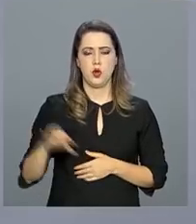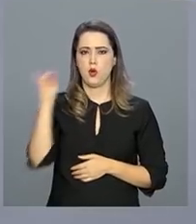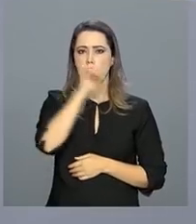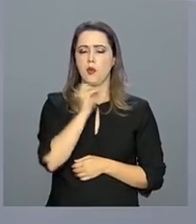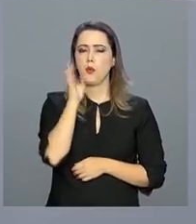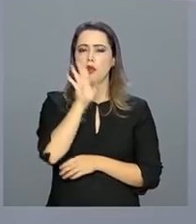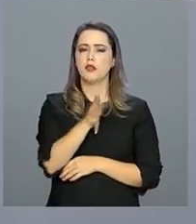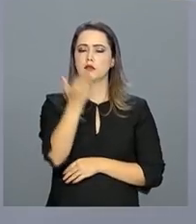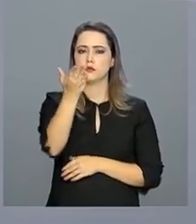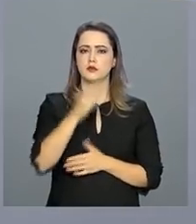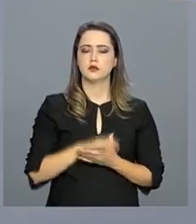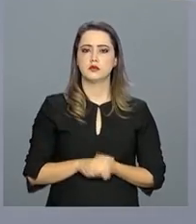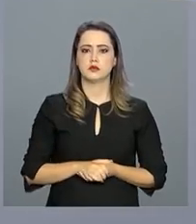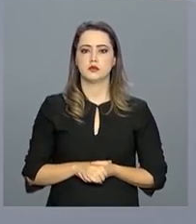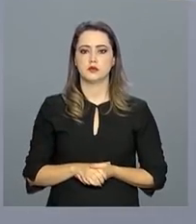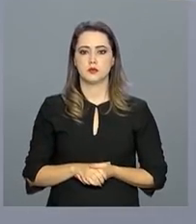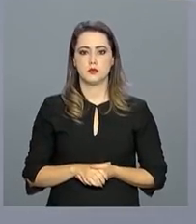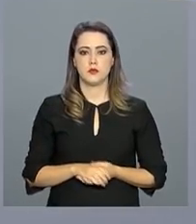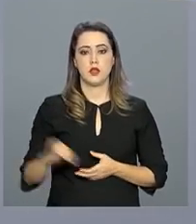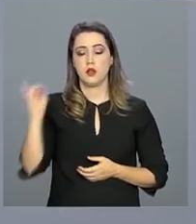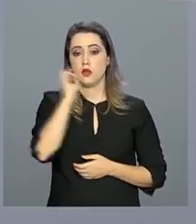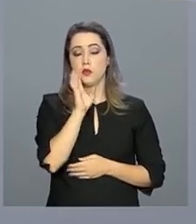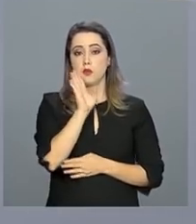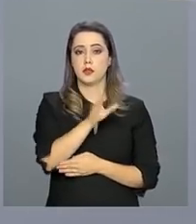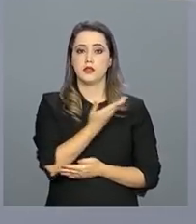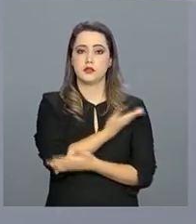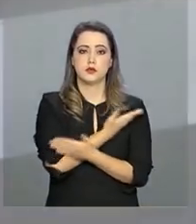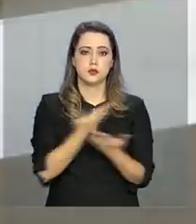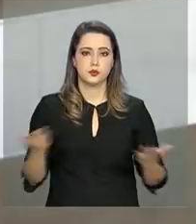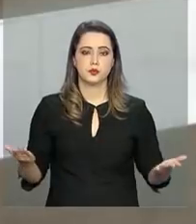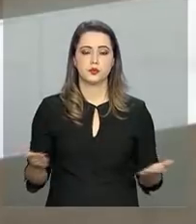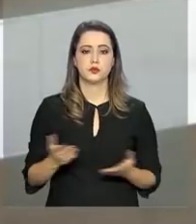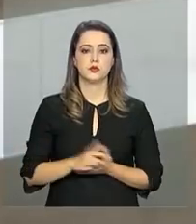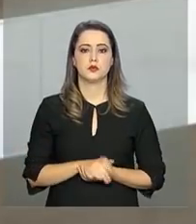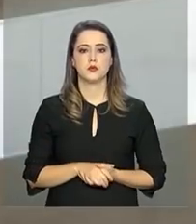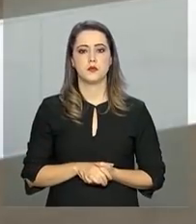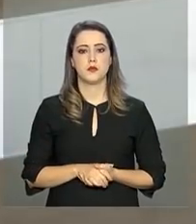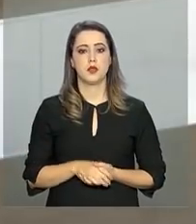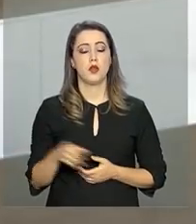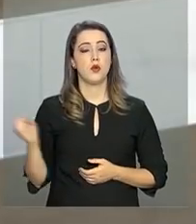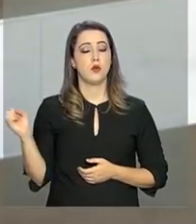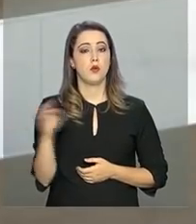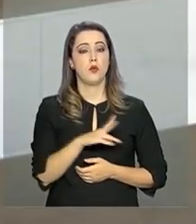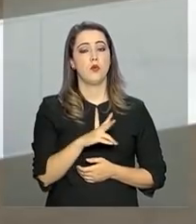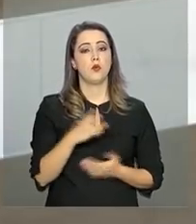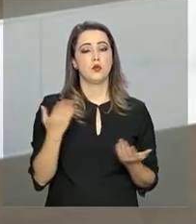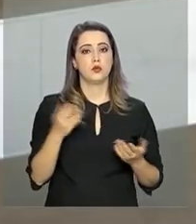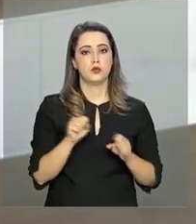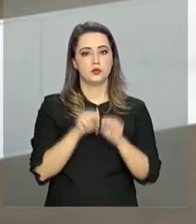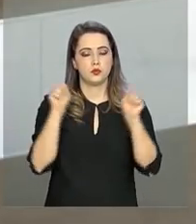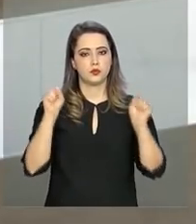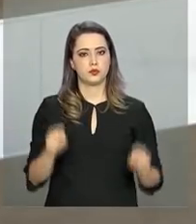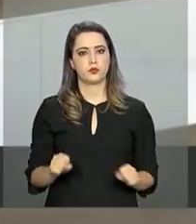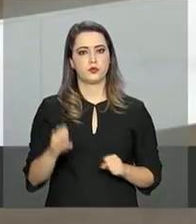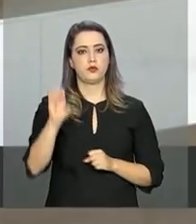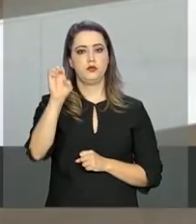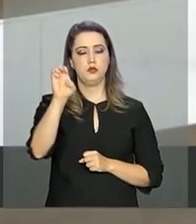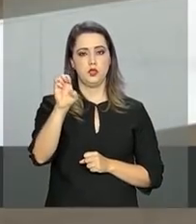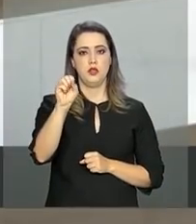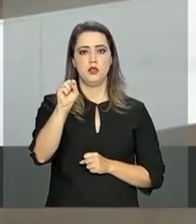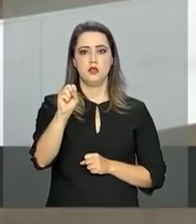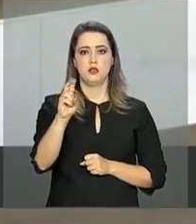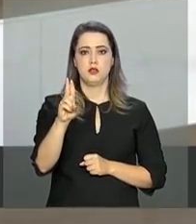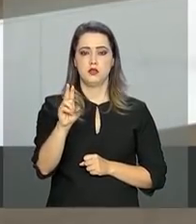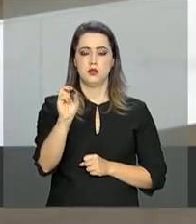boa tarde pra você voltar pra você roberto boa tarde a todos com a nova versão do sistema e sus atenção